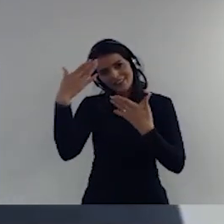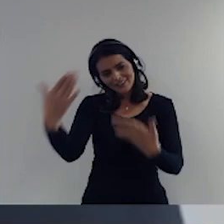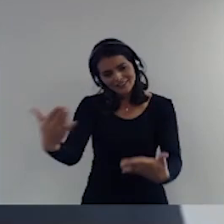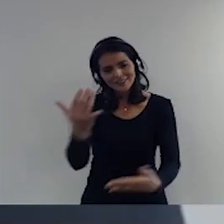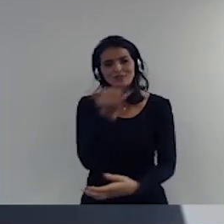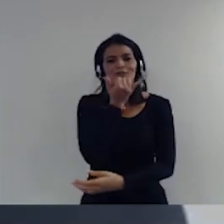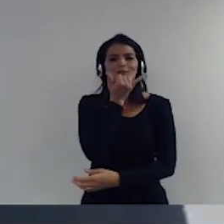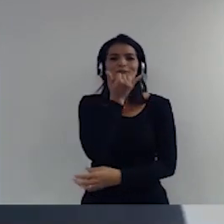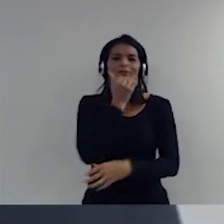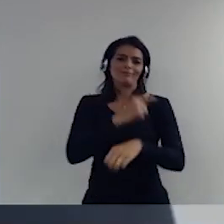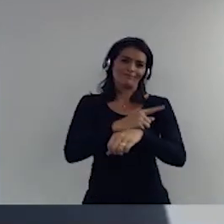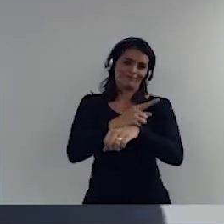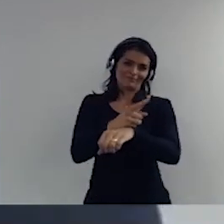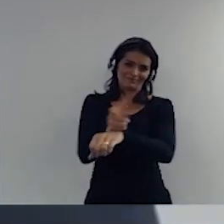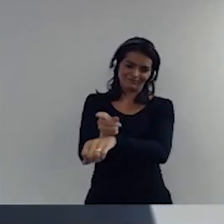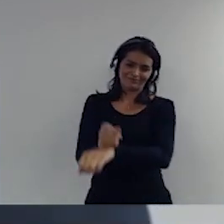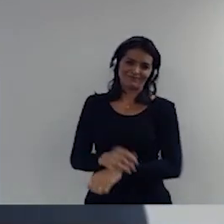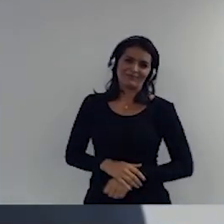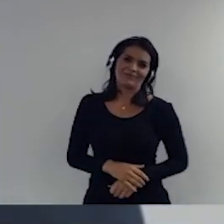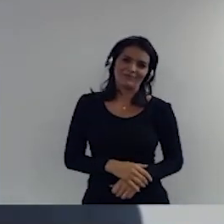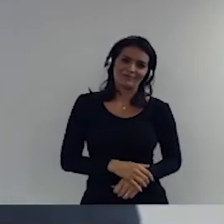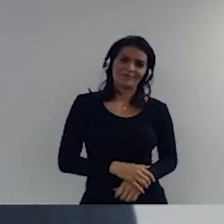do tempo.